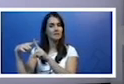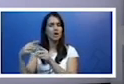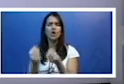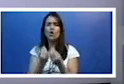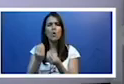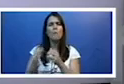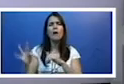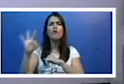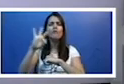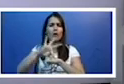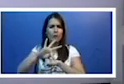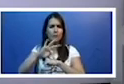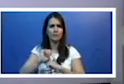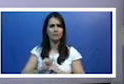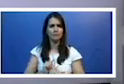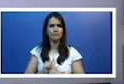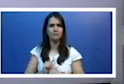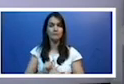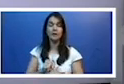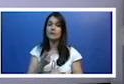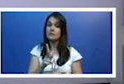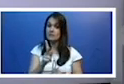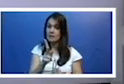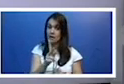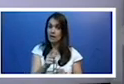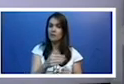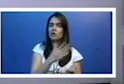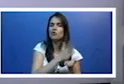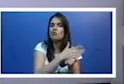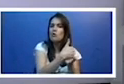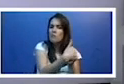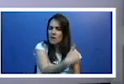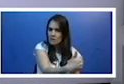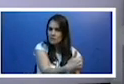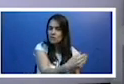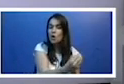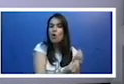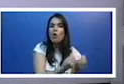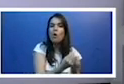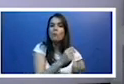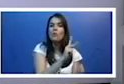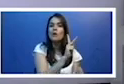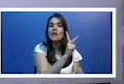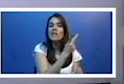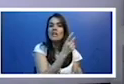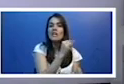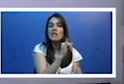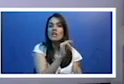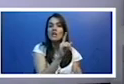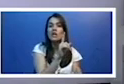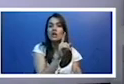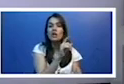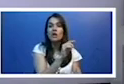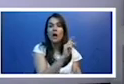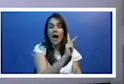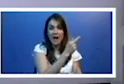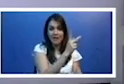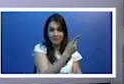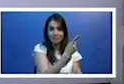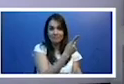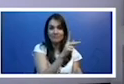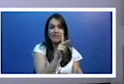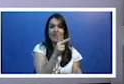de um ácido? Ela sempre é representada no começo da fórmula como um hidrogênio. Depois do hidrogênio, nós temos